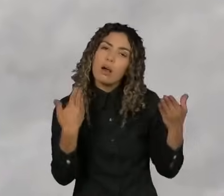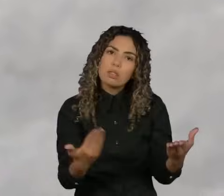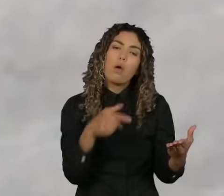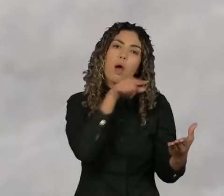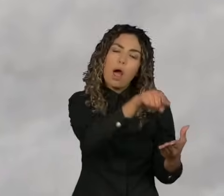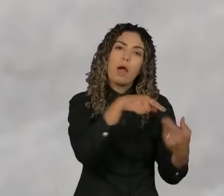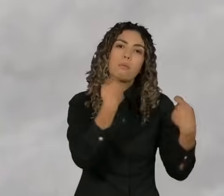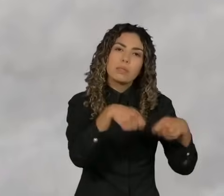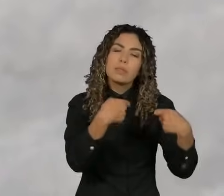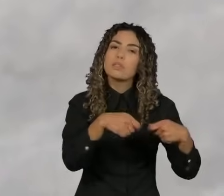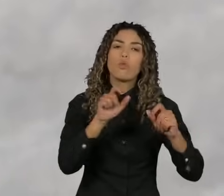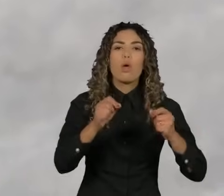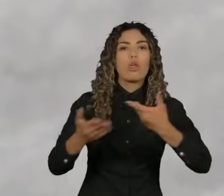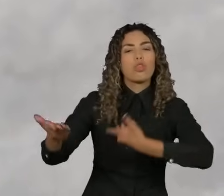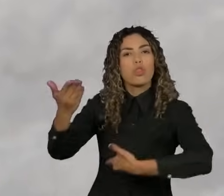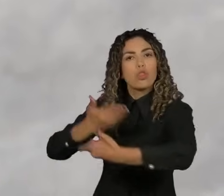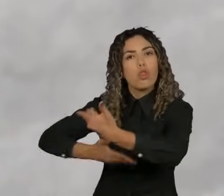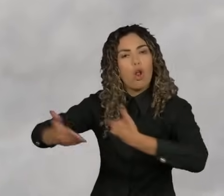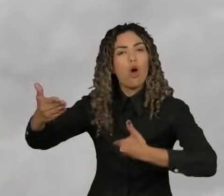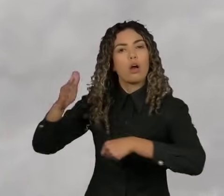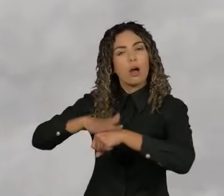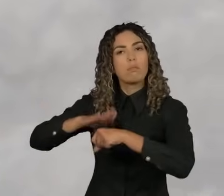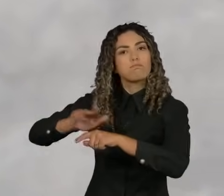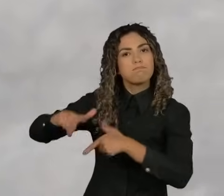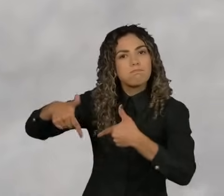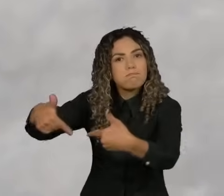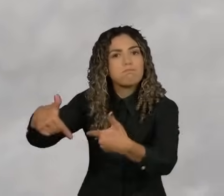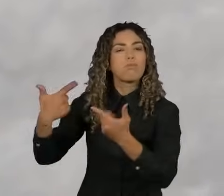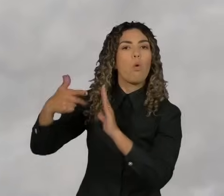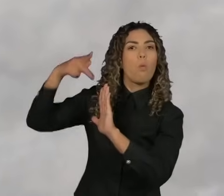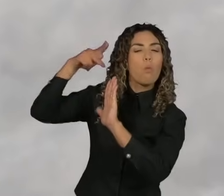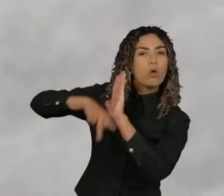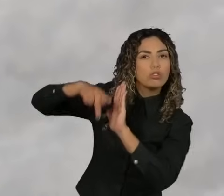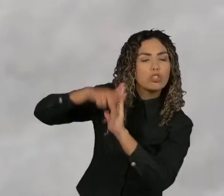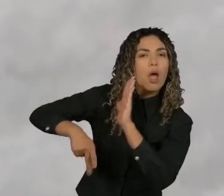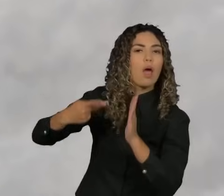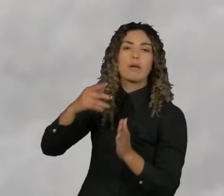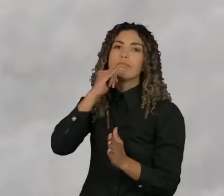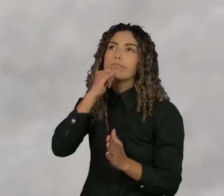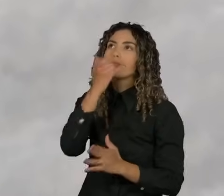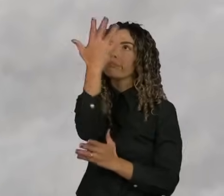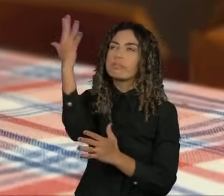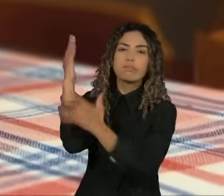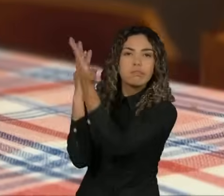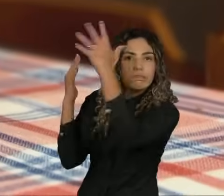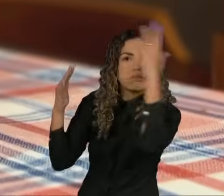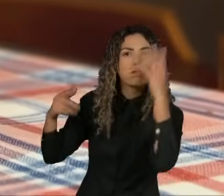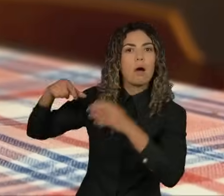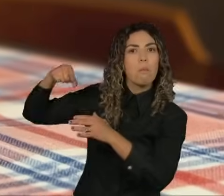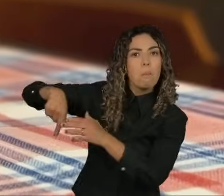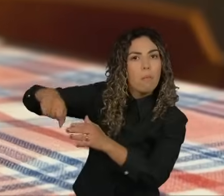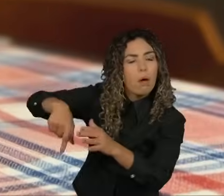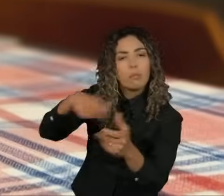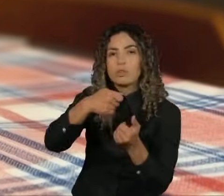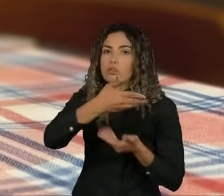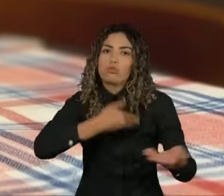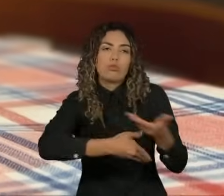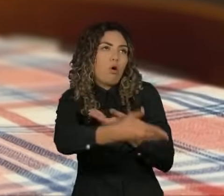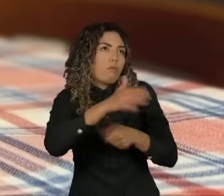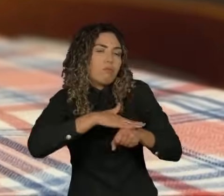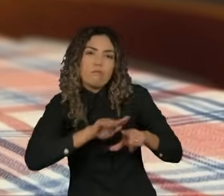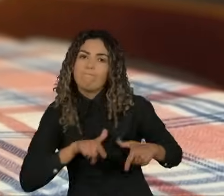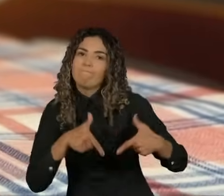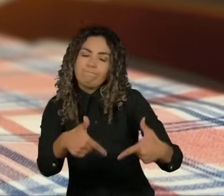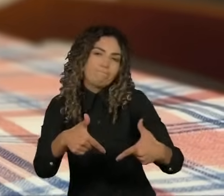créditos ligados a iniciativas e projetos como os de reflorestamento. Nova